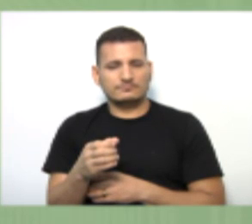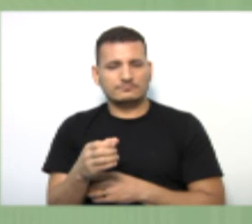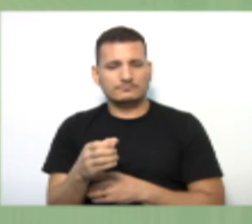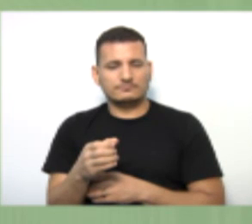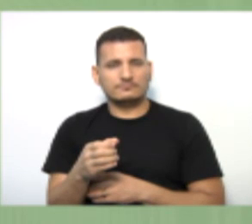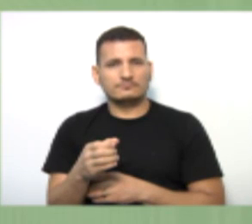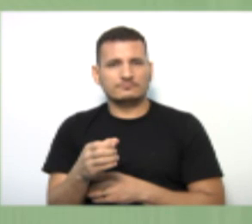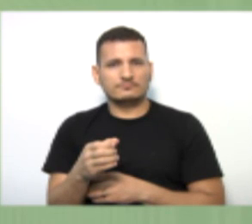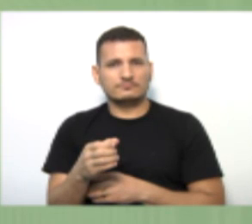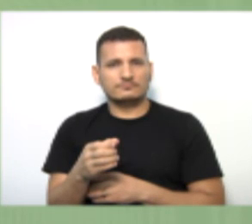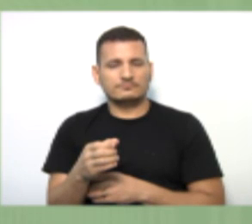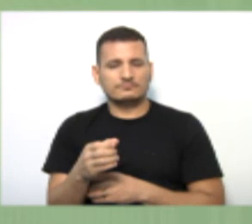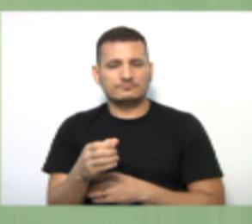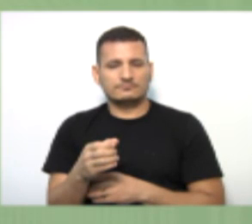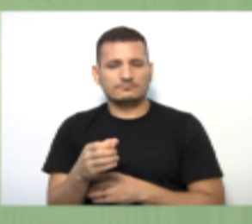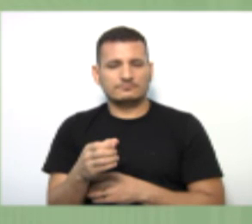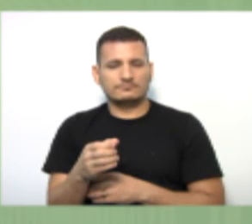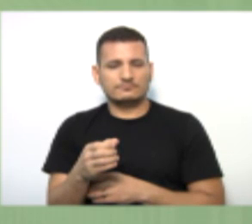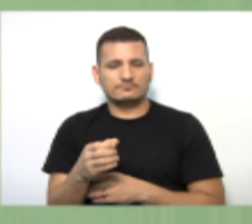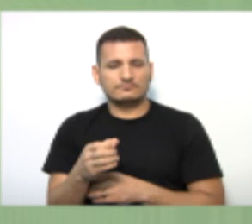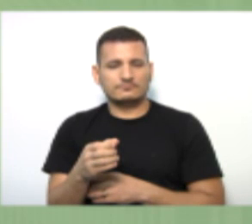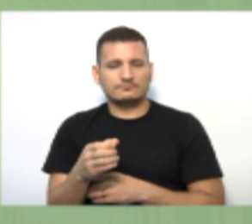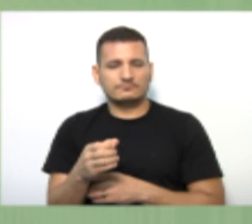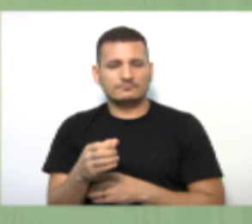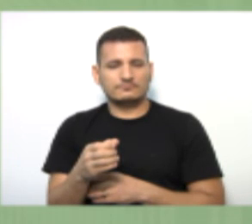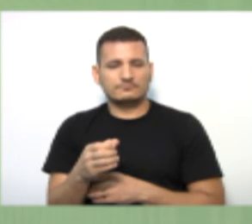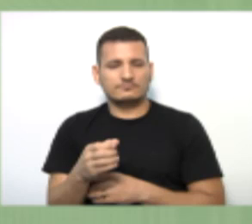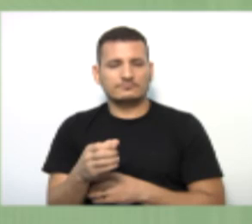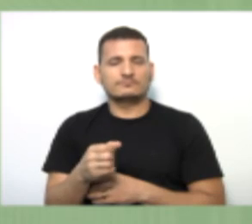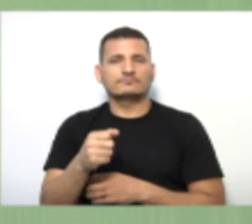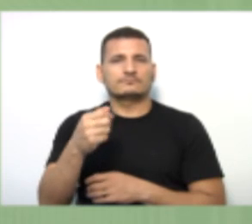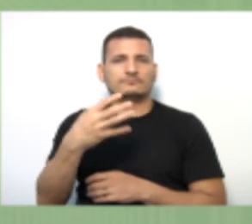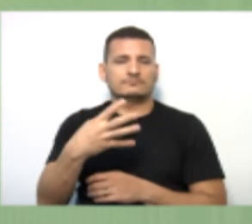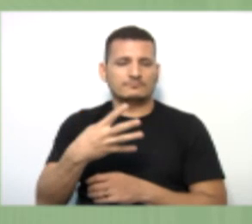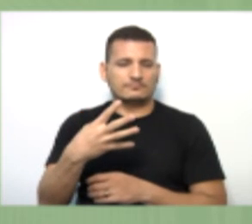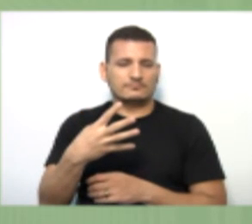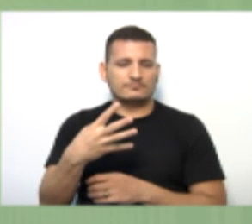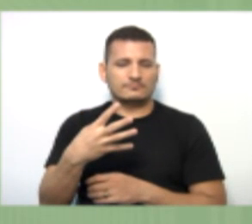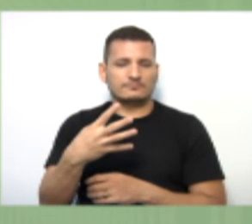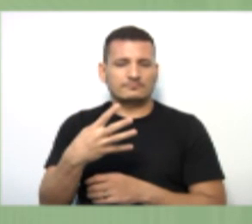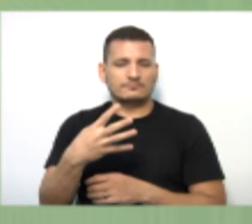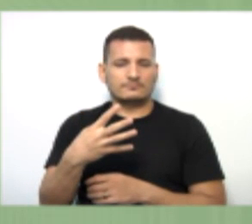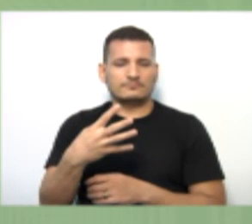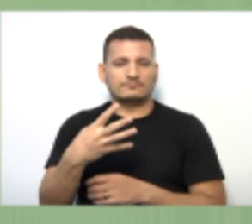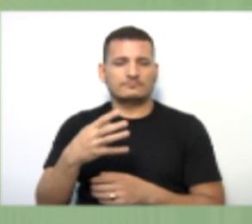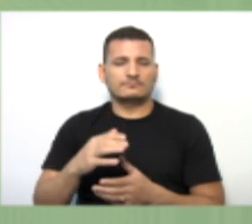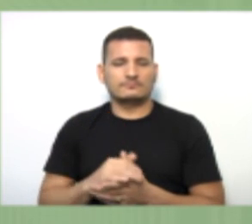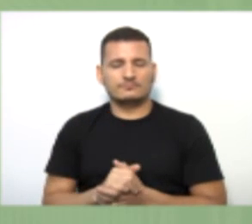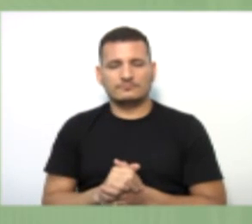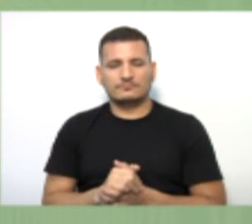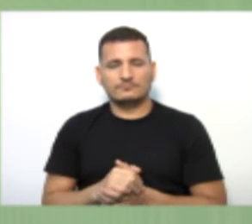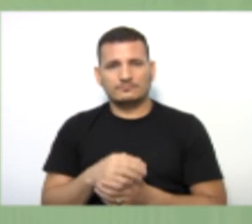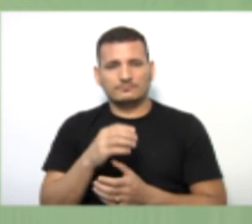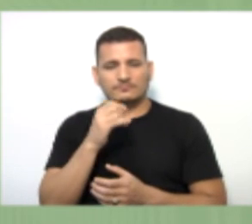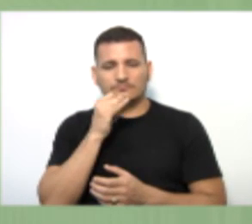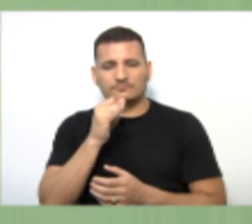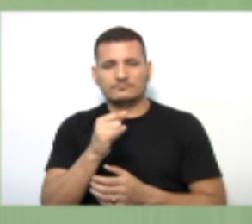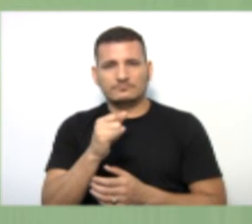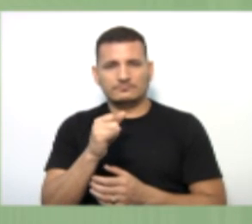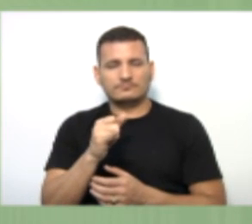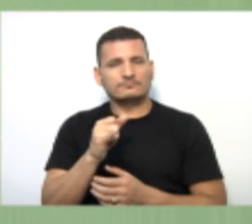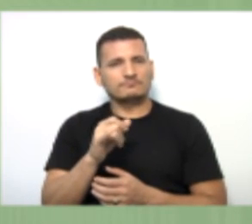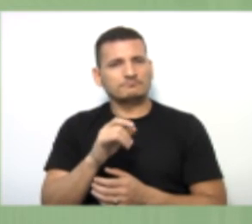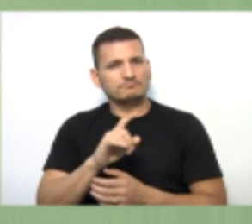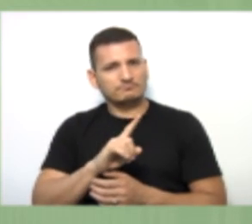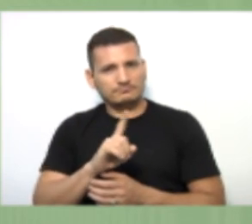mãos, nas mãos de quem solicitou. Aí a quarta opção aqui. Se não, olha aqui entrando